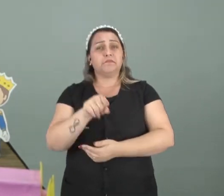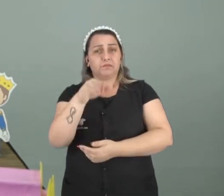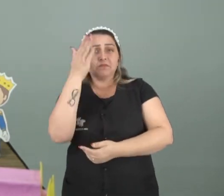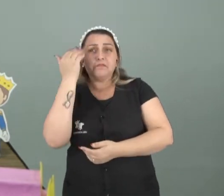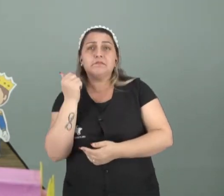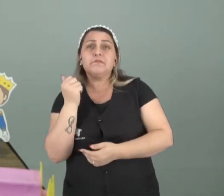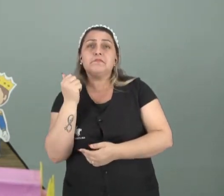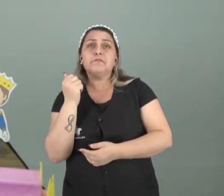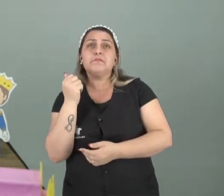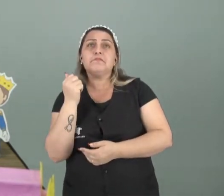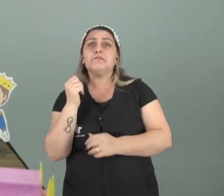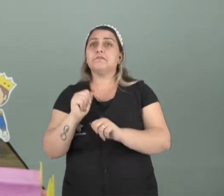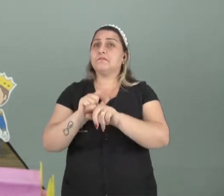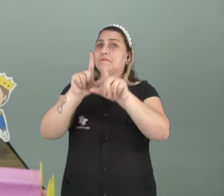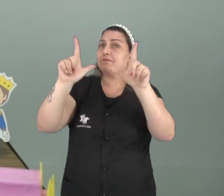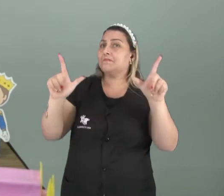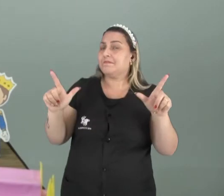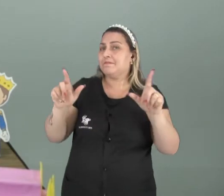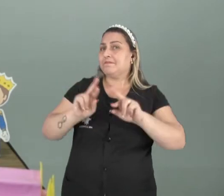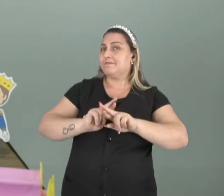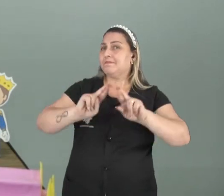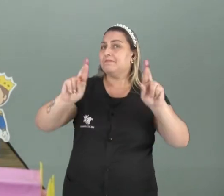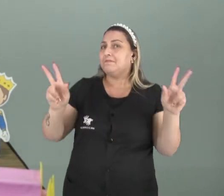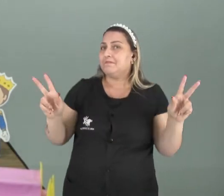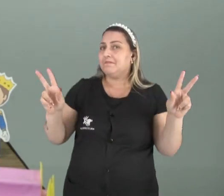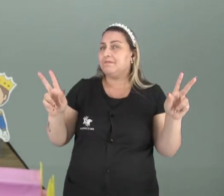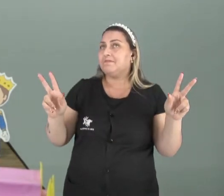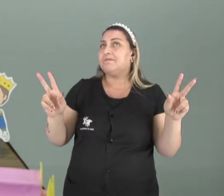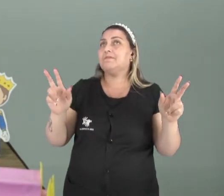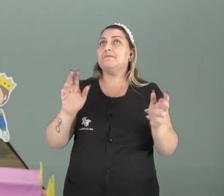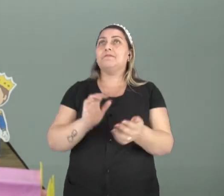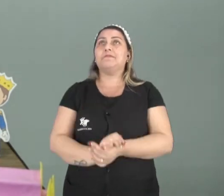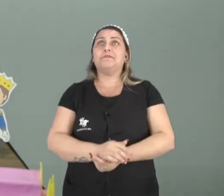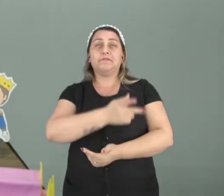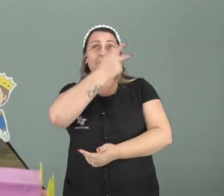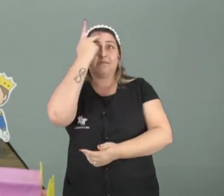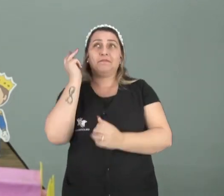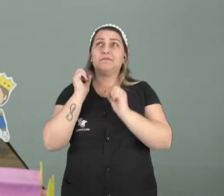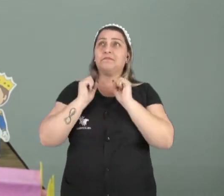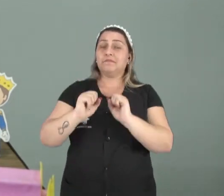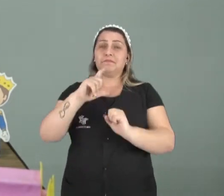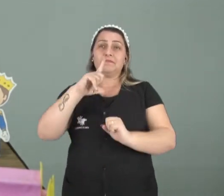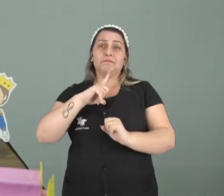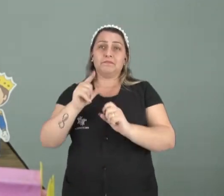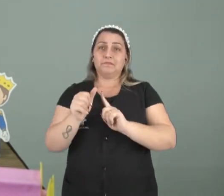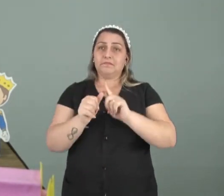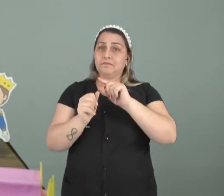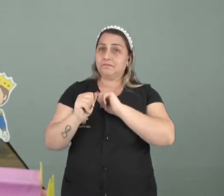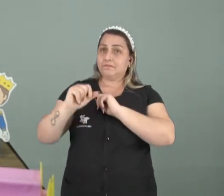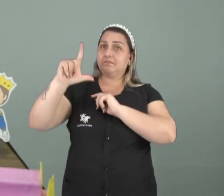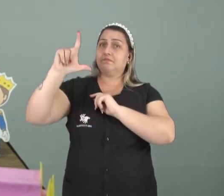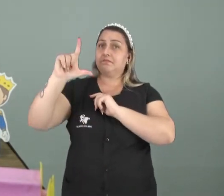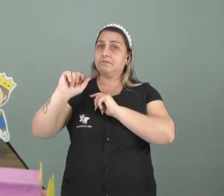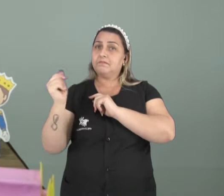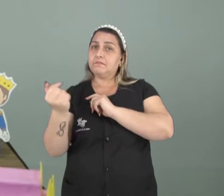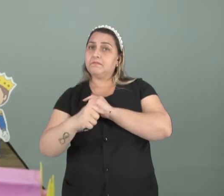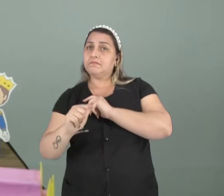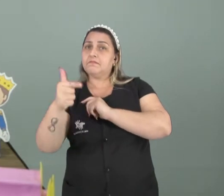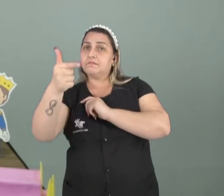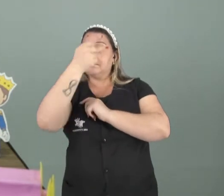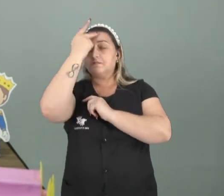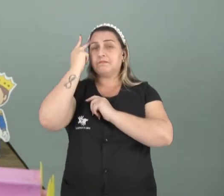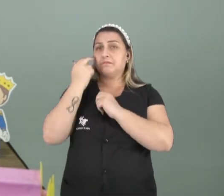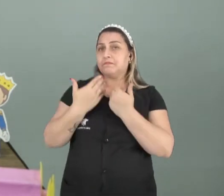sabe? Claro que vai ser diferente. Afinal, uma pessoa pode ter a polegada maior que a outra.